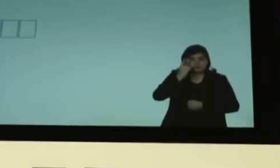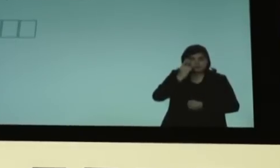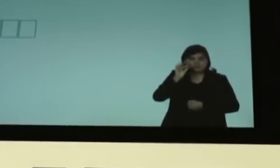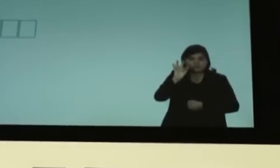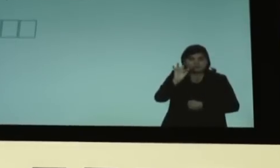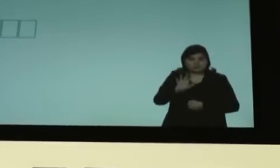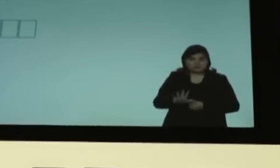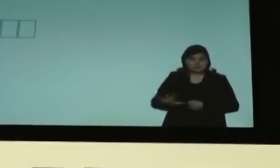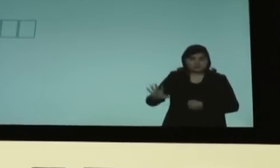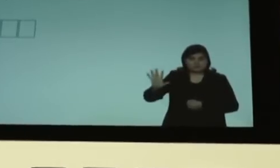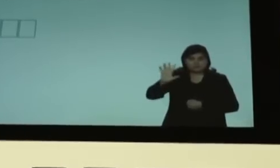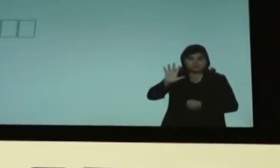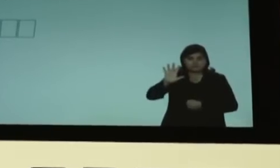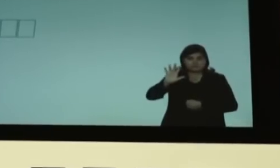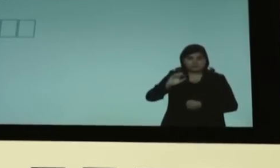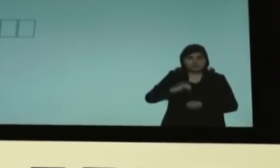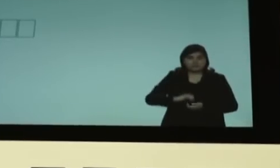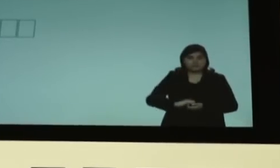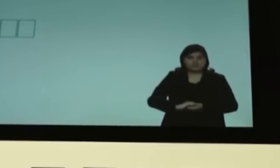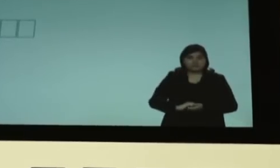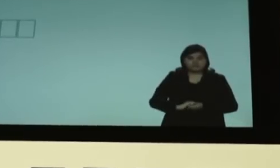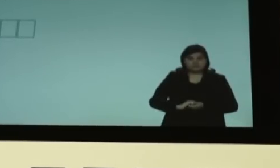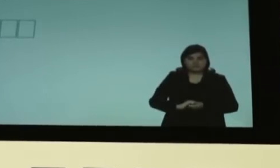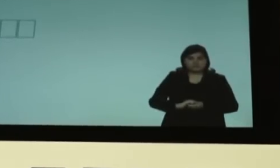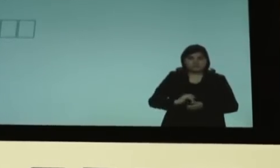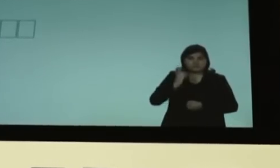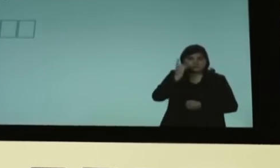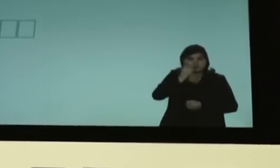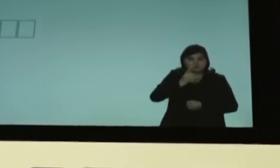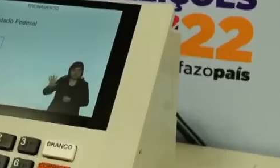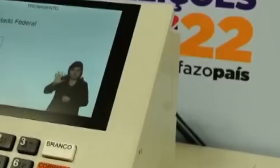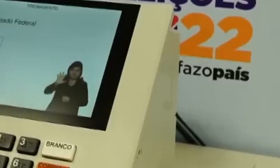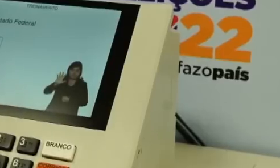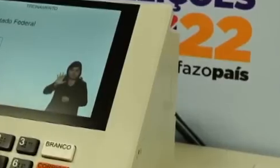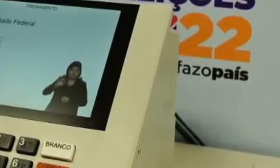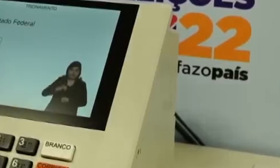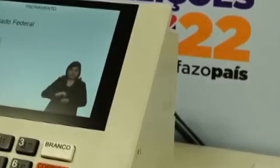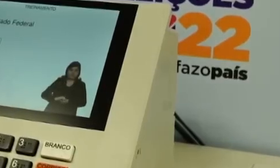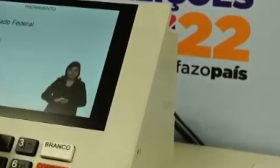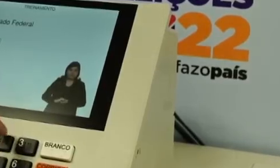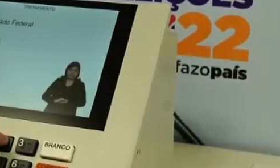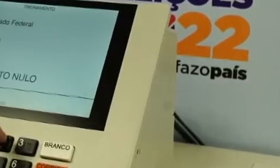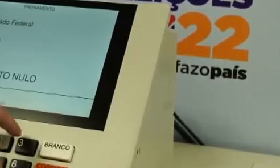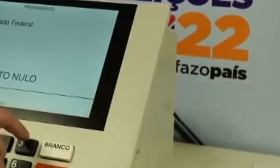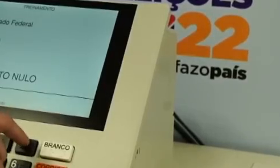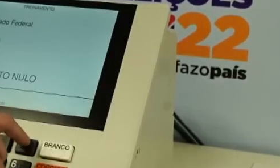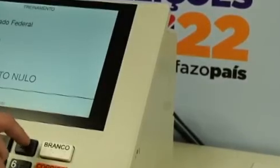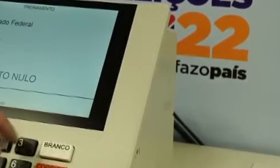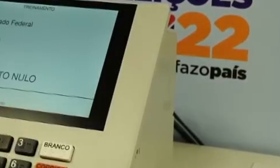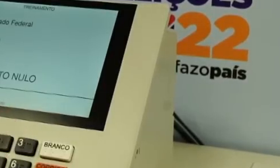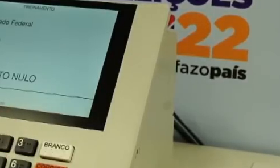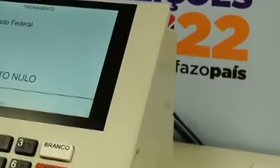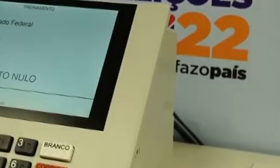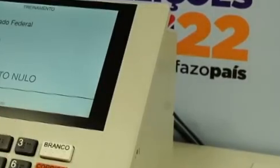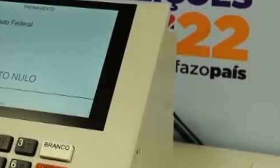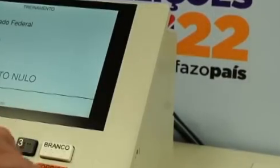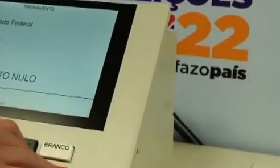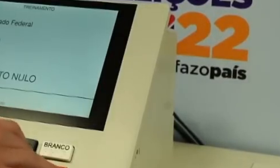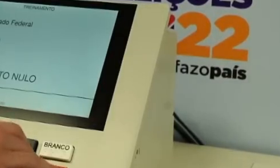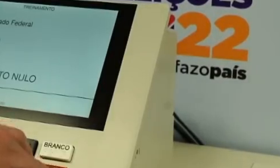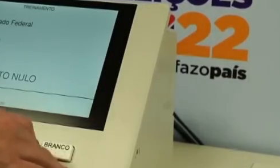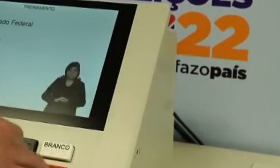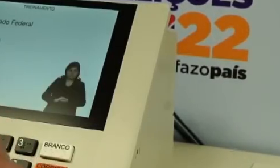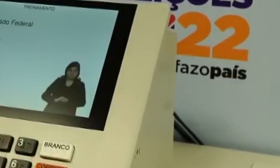de tranquilidade. Então, se em algum local está proibida a venda de bebidas alcoólicas, por que você vai se arriscar